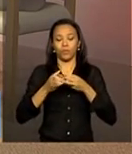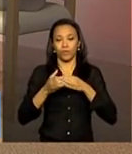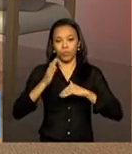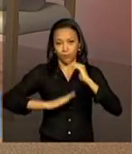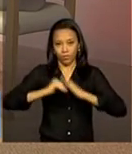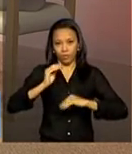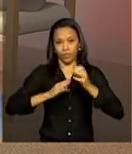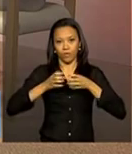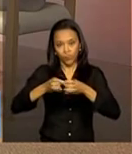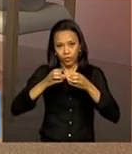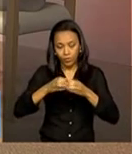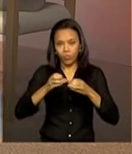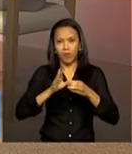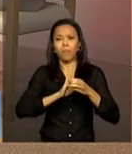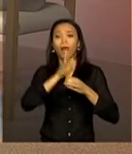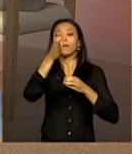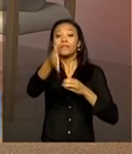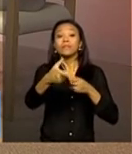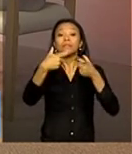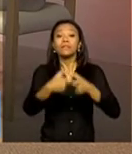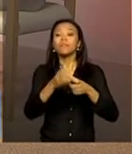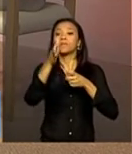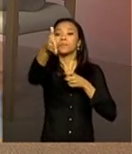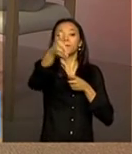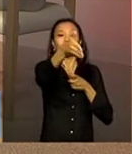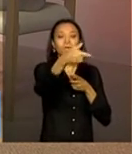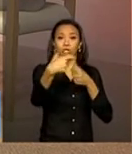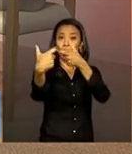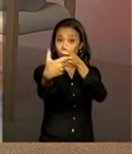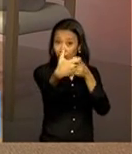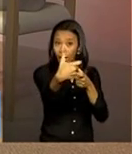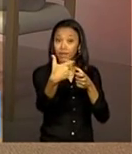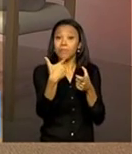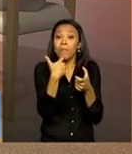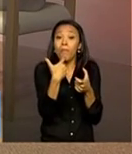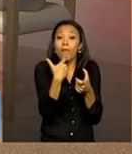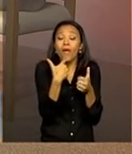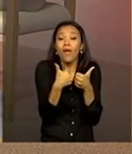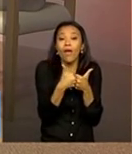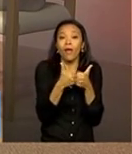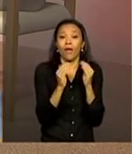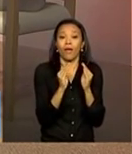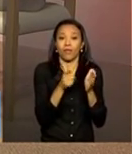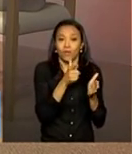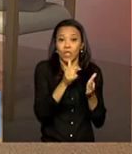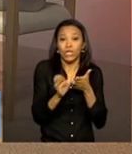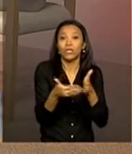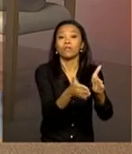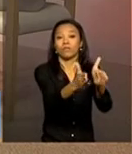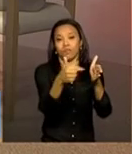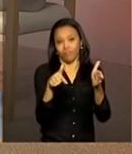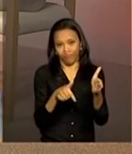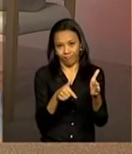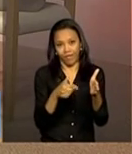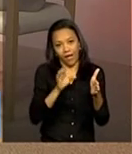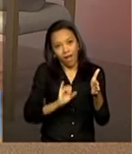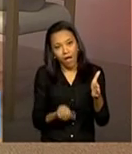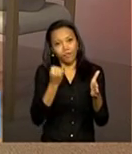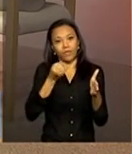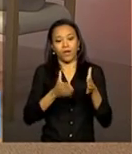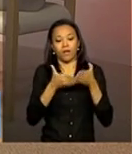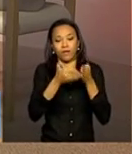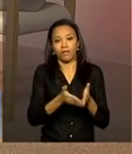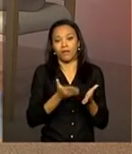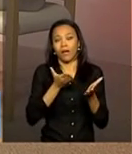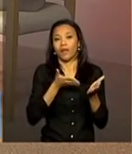volantes no deslocamento nessas áreas ribeirinhas tem sido isso se caracteriza como uma grande